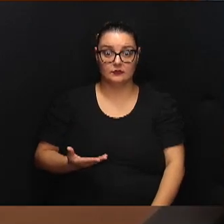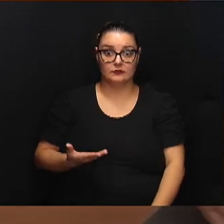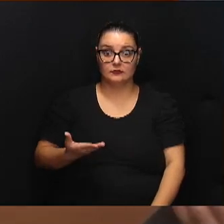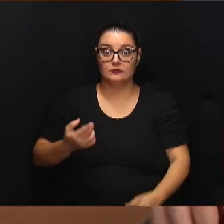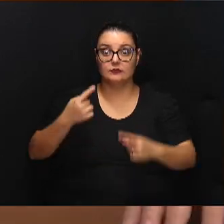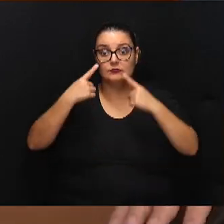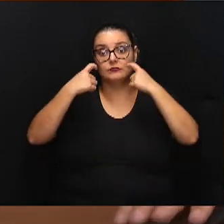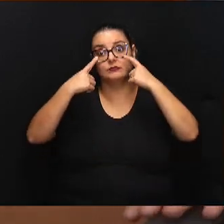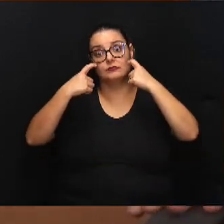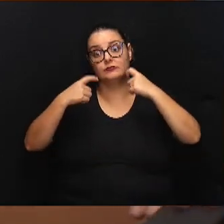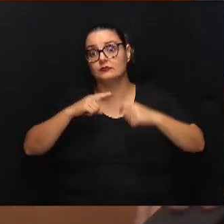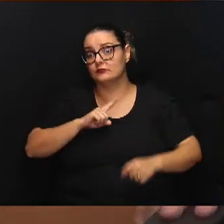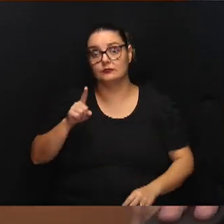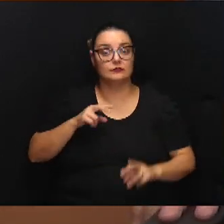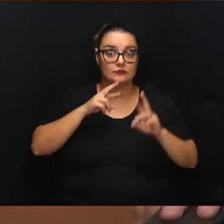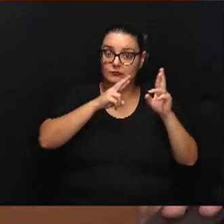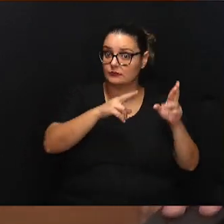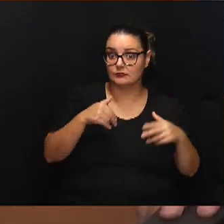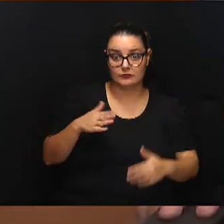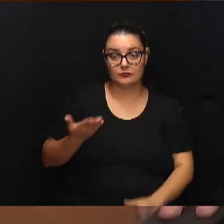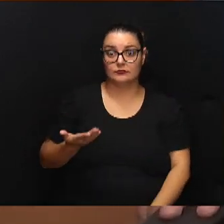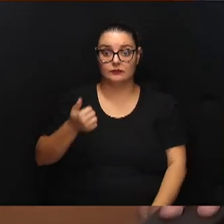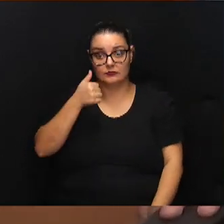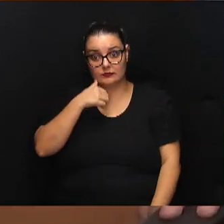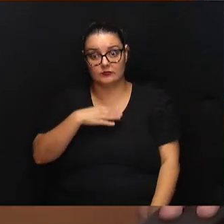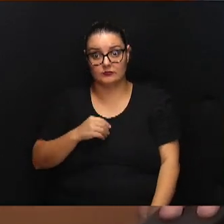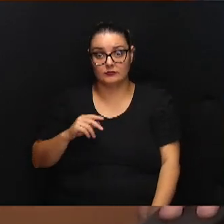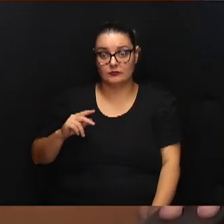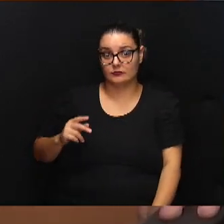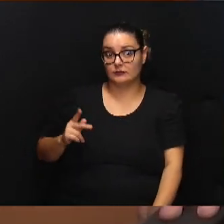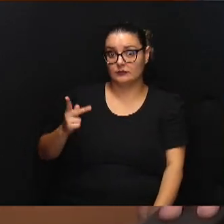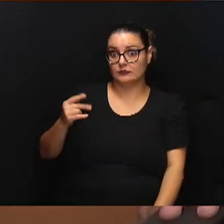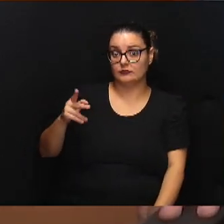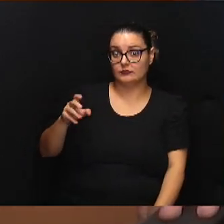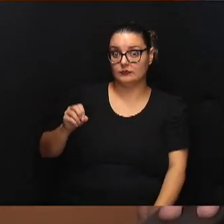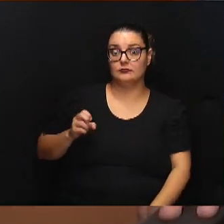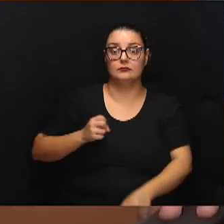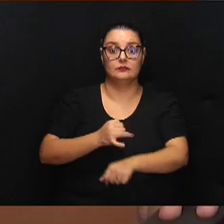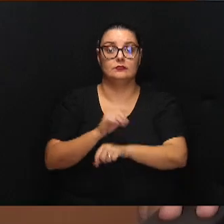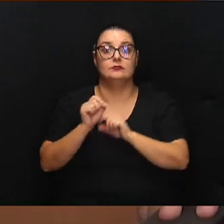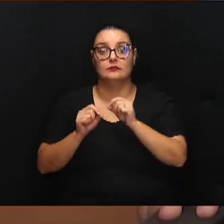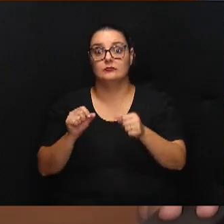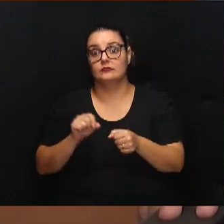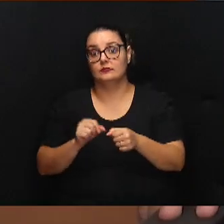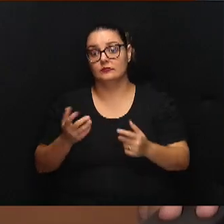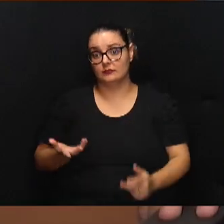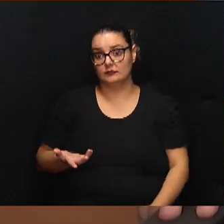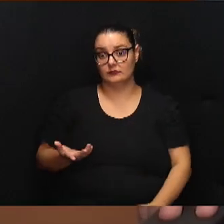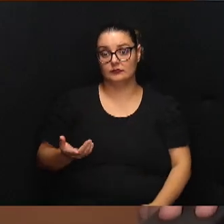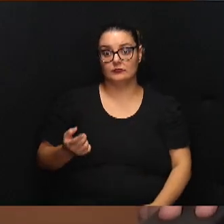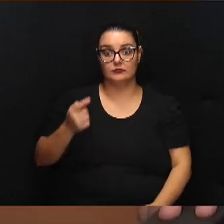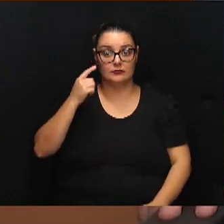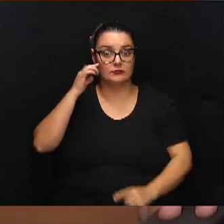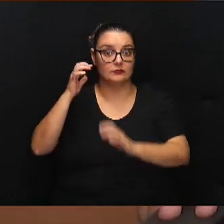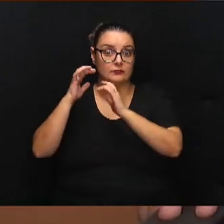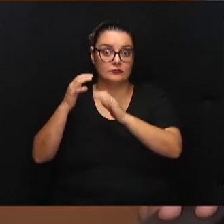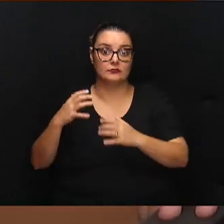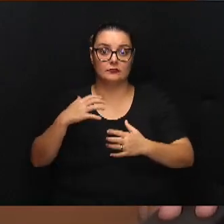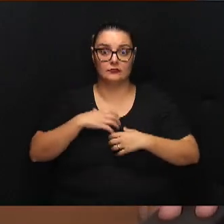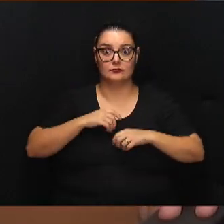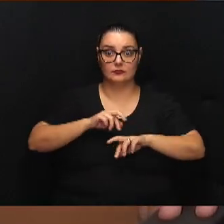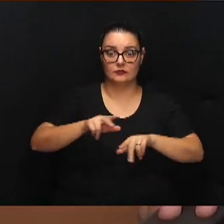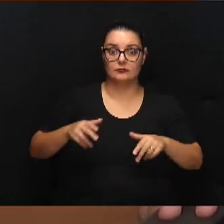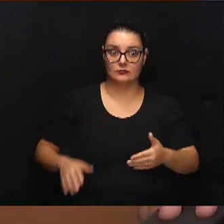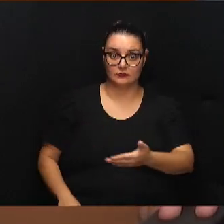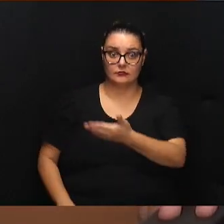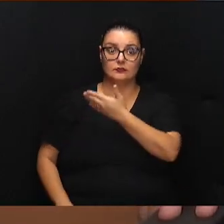lágrimas, falando, eu não durmo mais, porque minha filha tiver uma hipo de madrugada, o que eu vou fazer? Então, ninguém pensa na carga emocional também, porque aqui